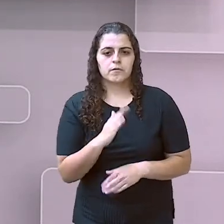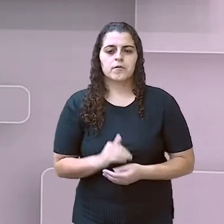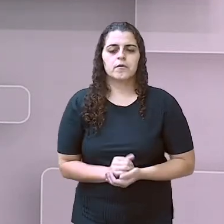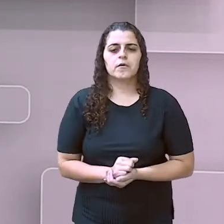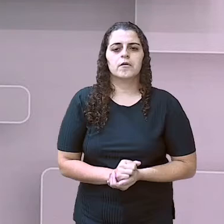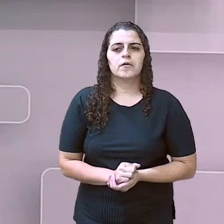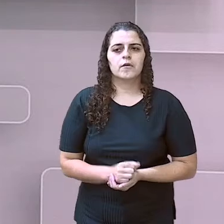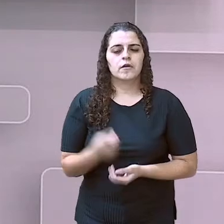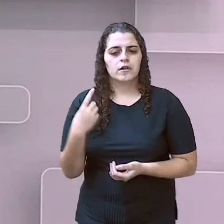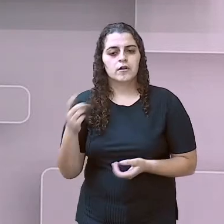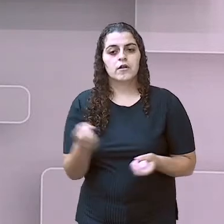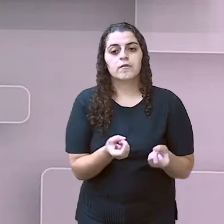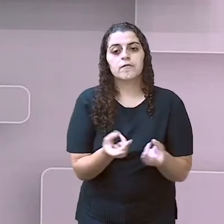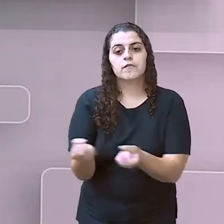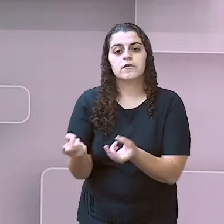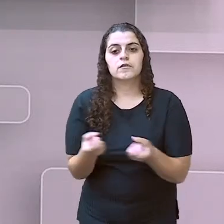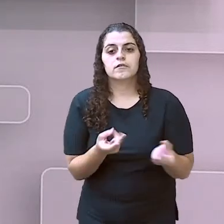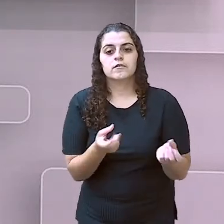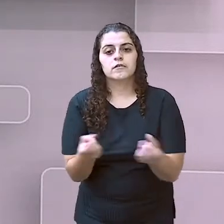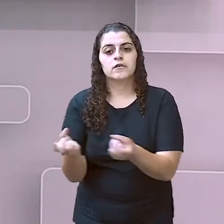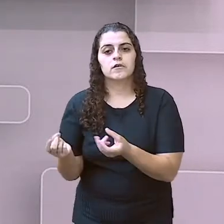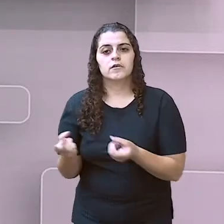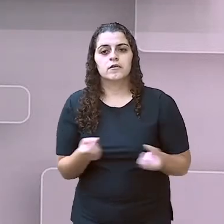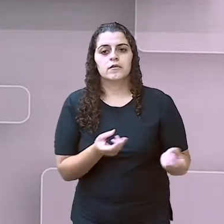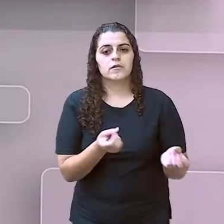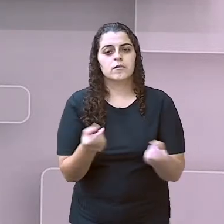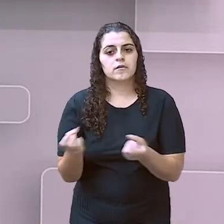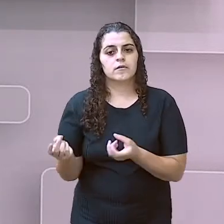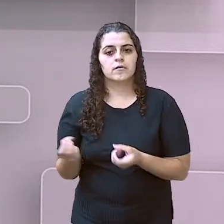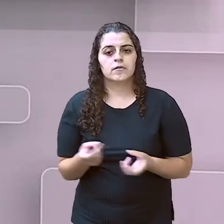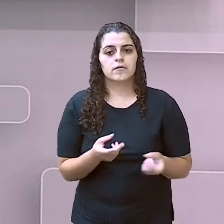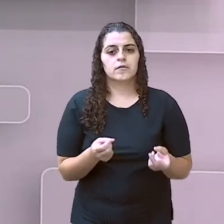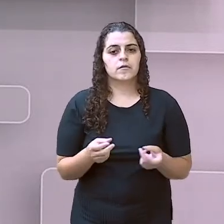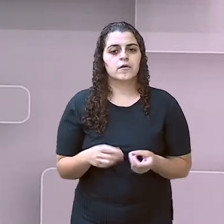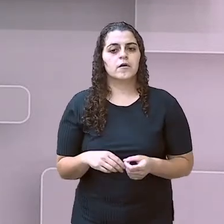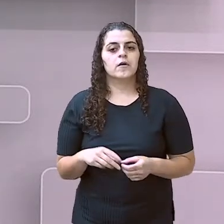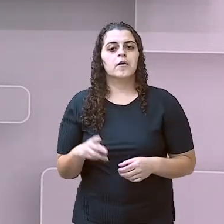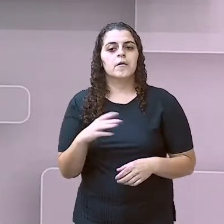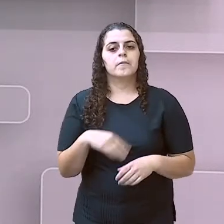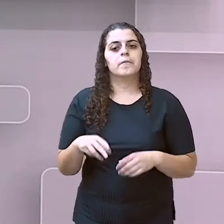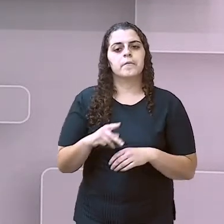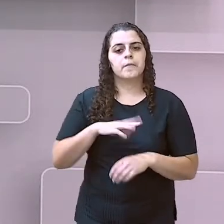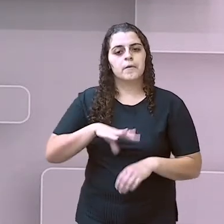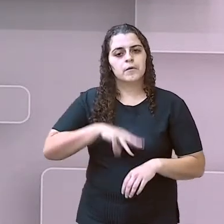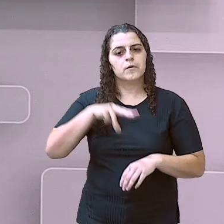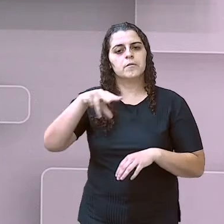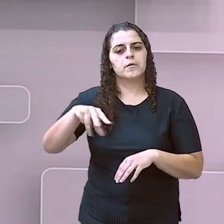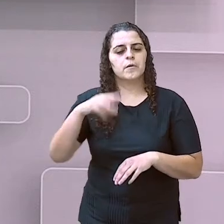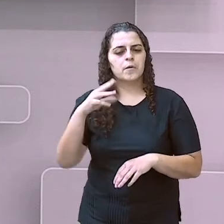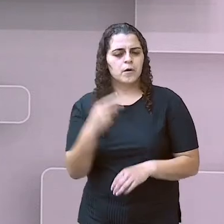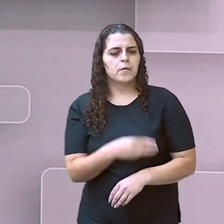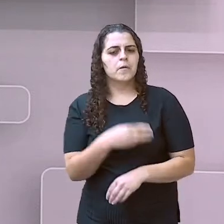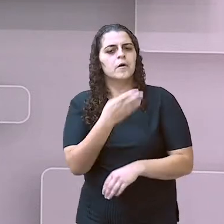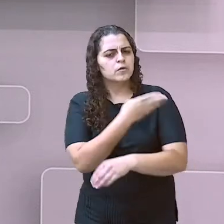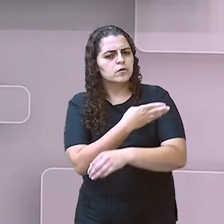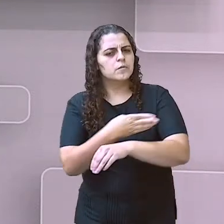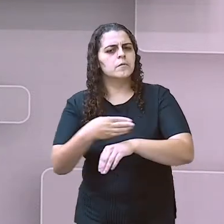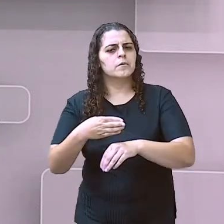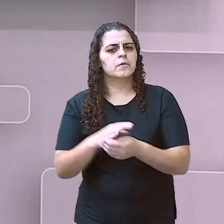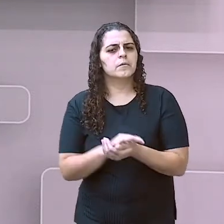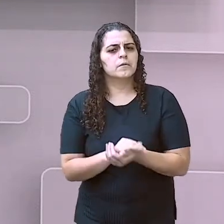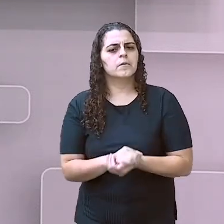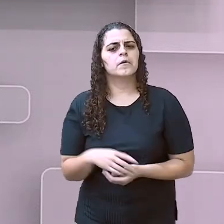eles eram vendidos, né, para os portugueses, para os homens brancos, né, os